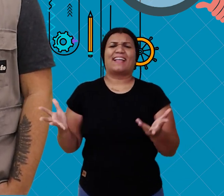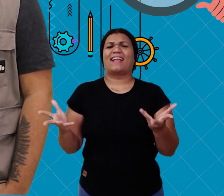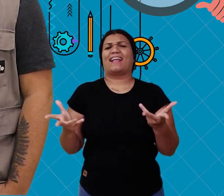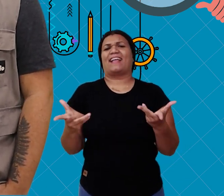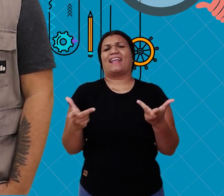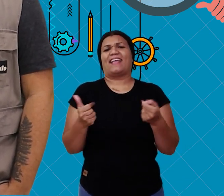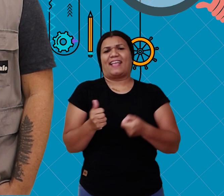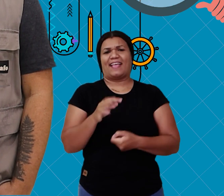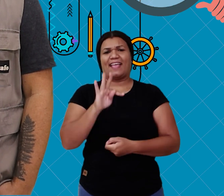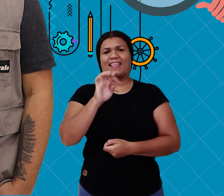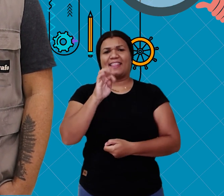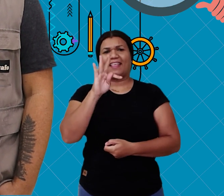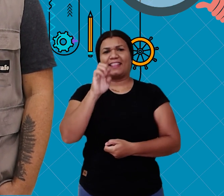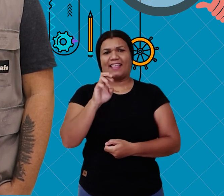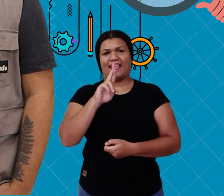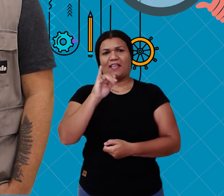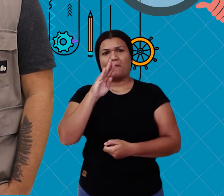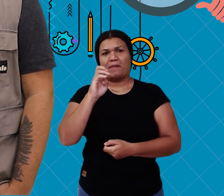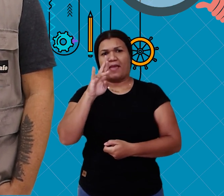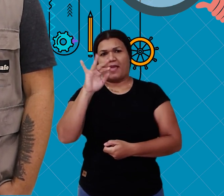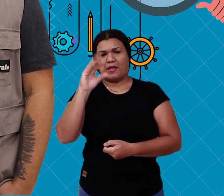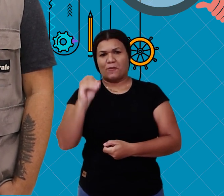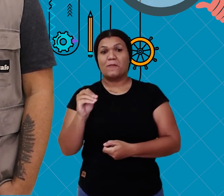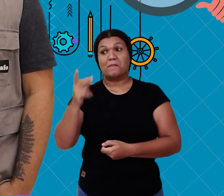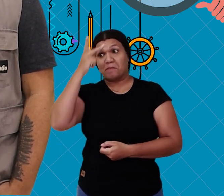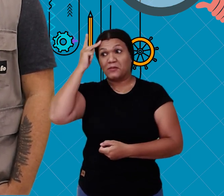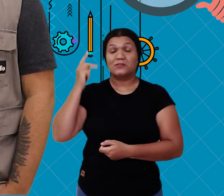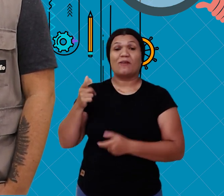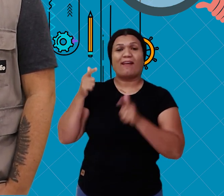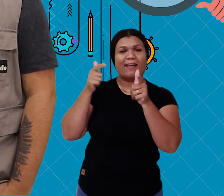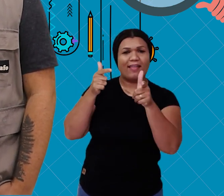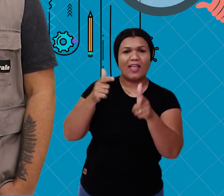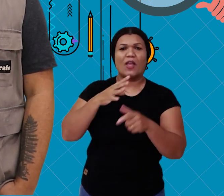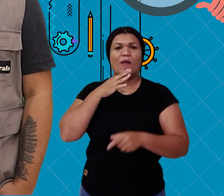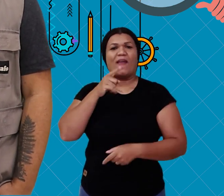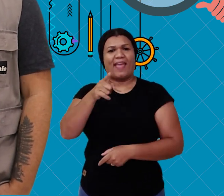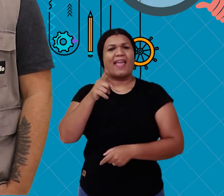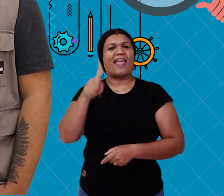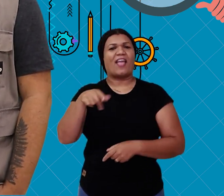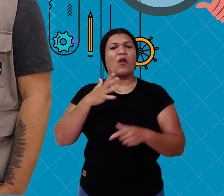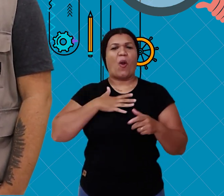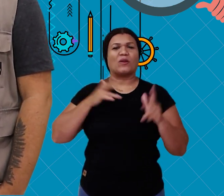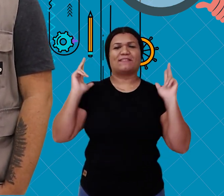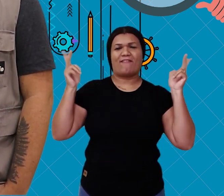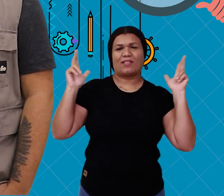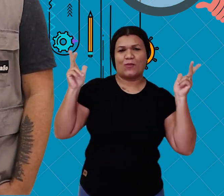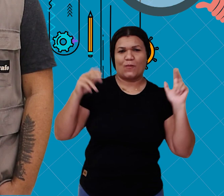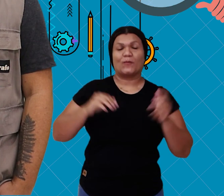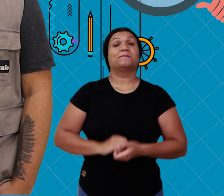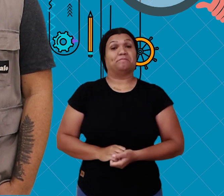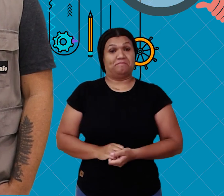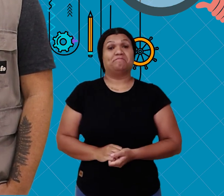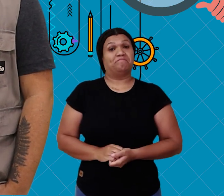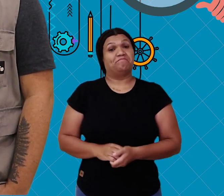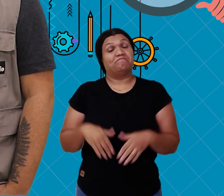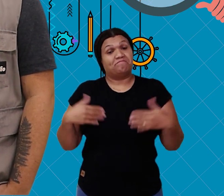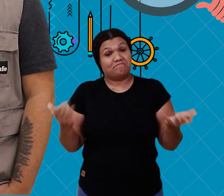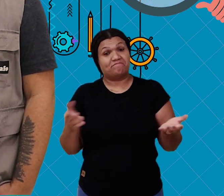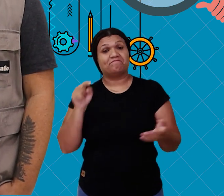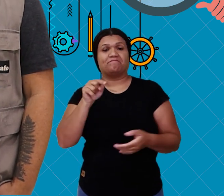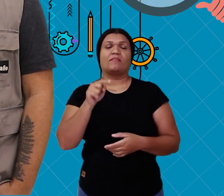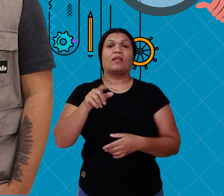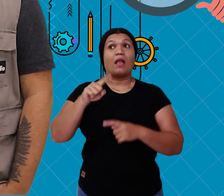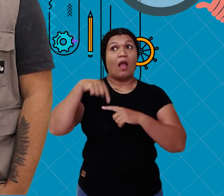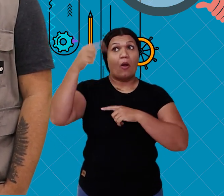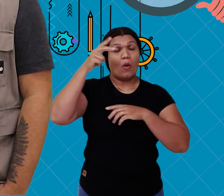querida TT Ribeiro, também conhecida como TT Aventureira. Então é isso, pessoal. Semana que